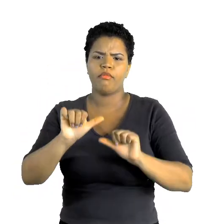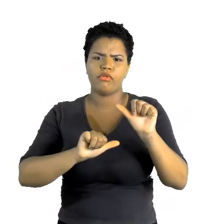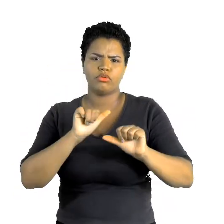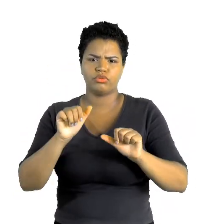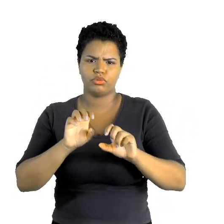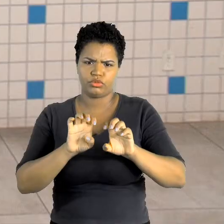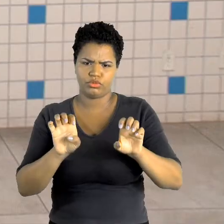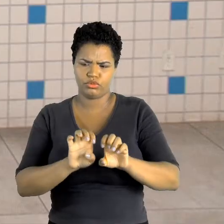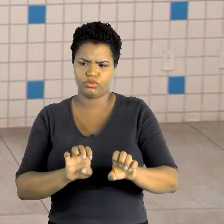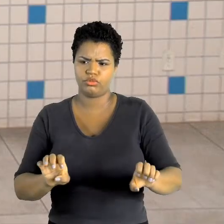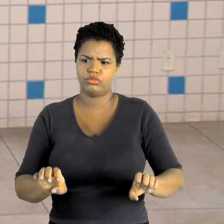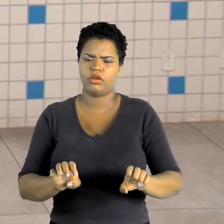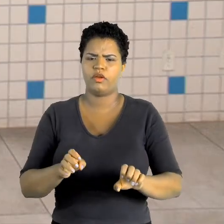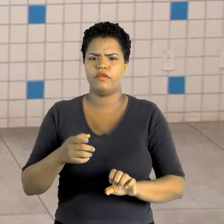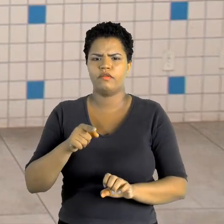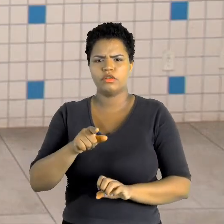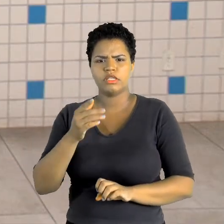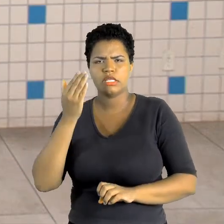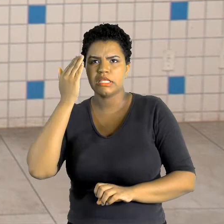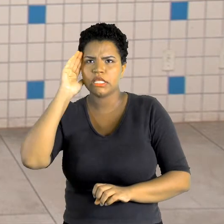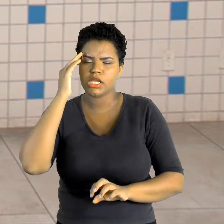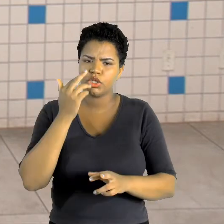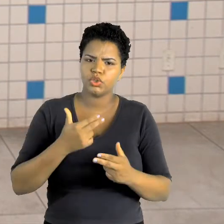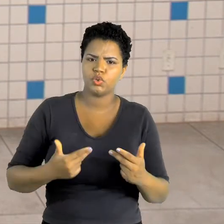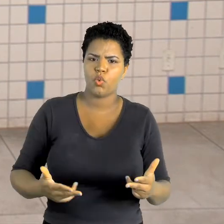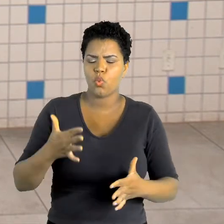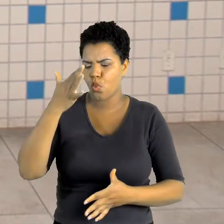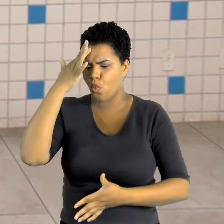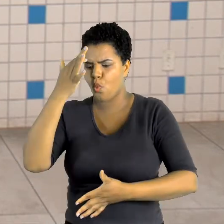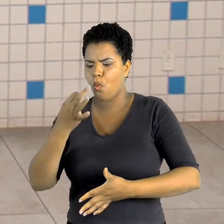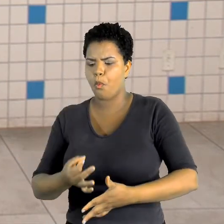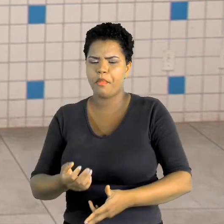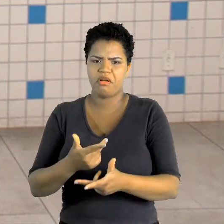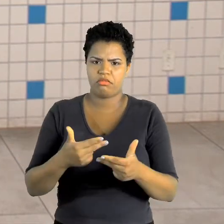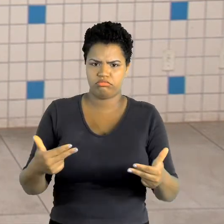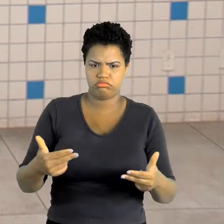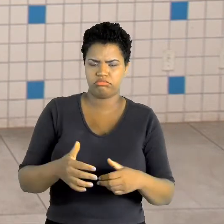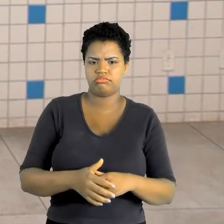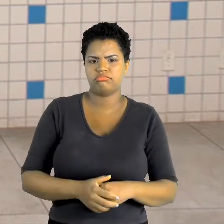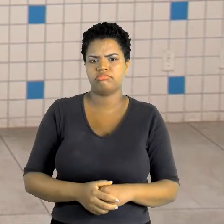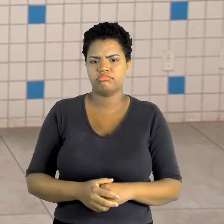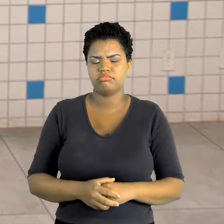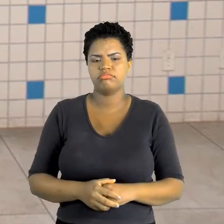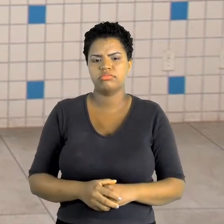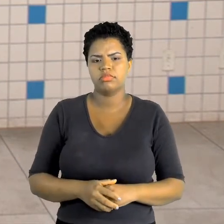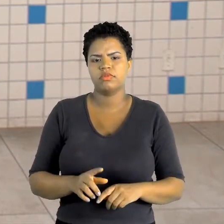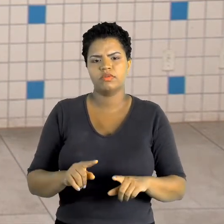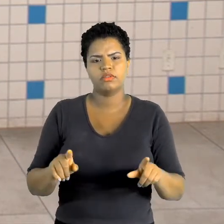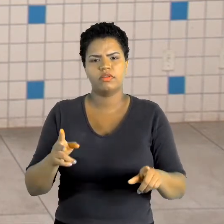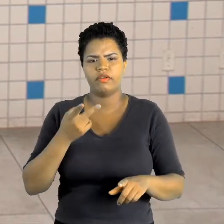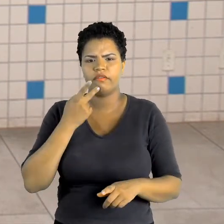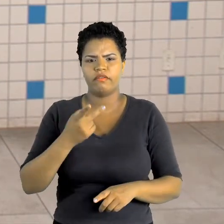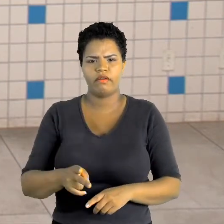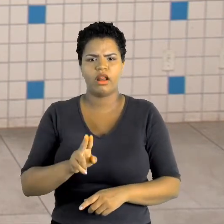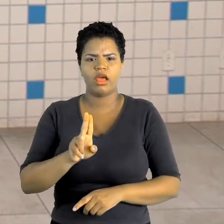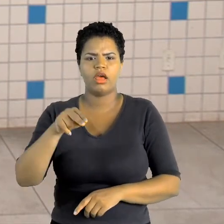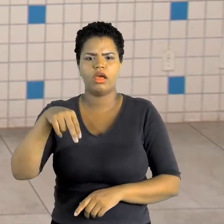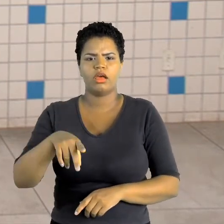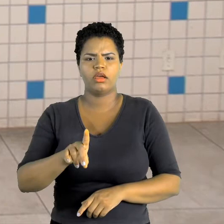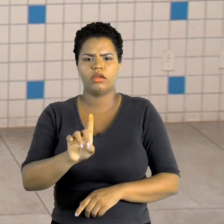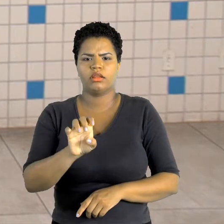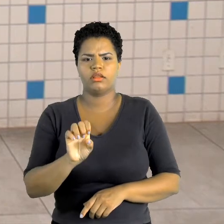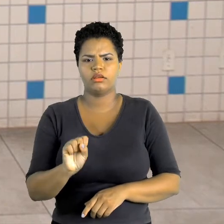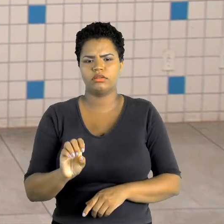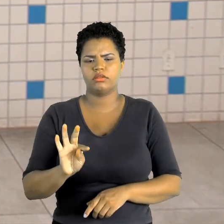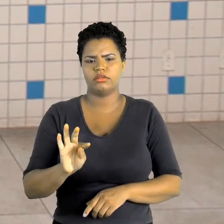você entende alguma coisa, que você compreende alguma coisa, você vai dizer understand it, que